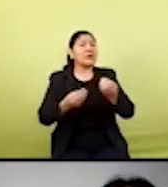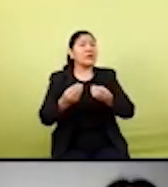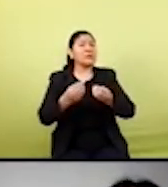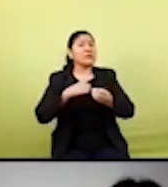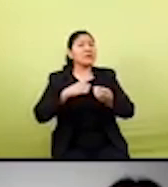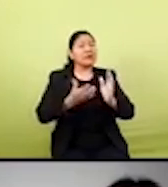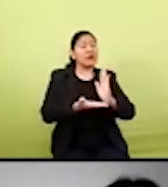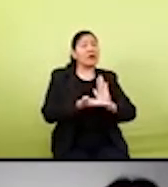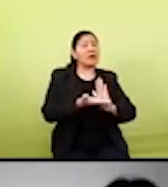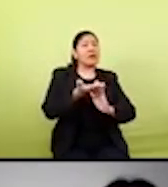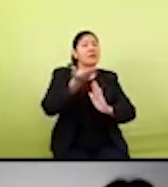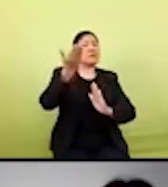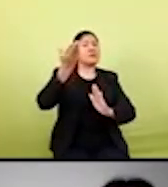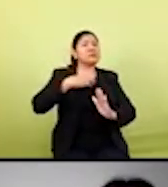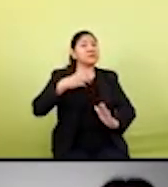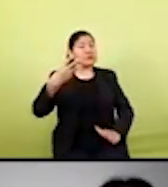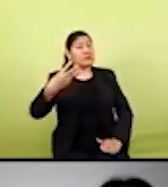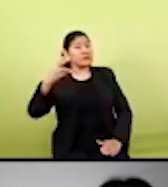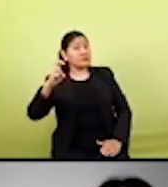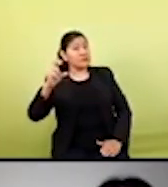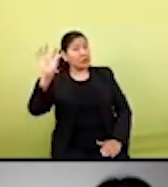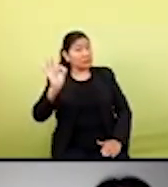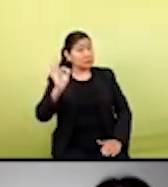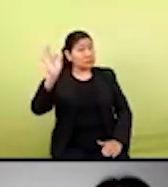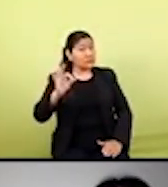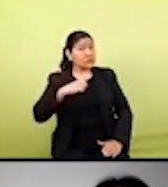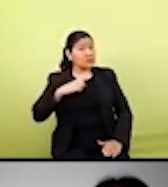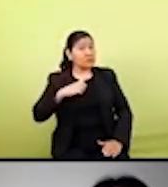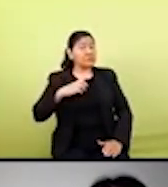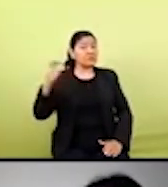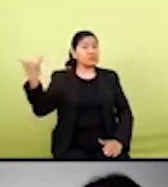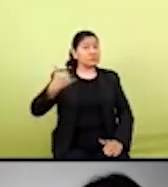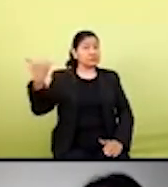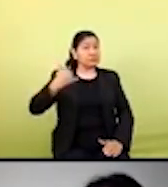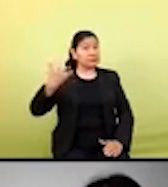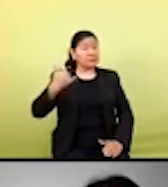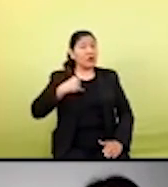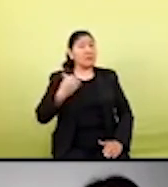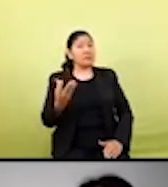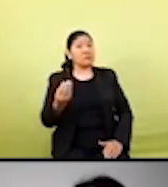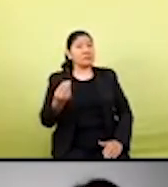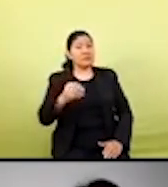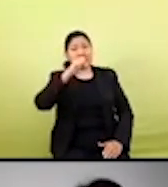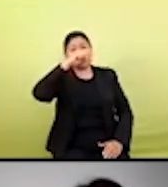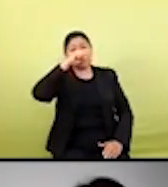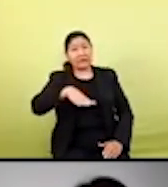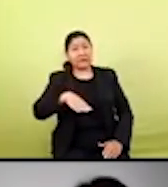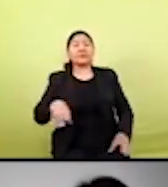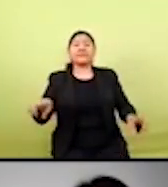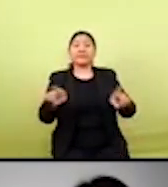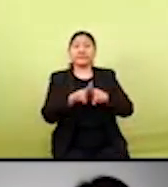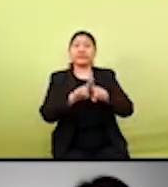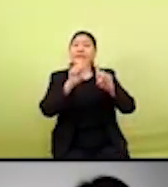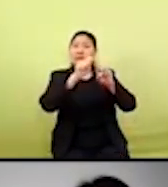de 35% das denúncias no 180, e agora em agosto, também por esses dados do